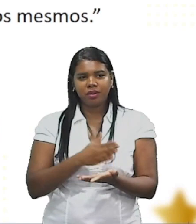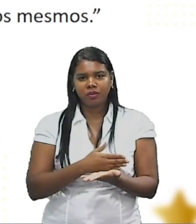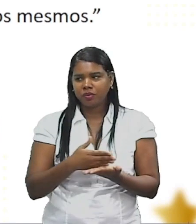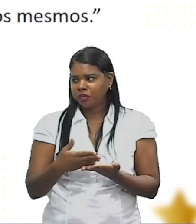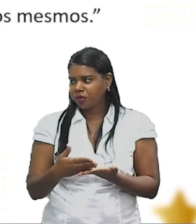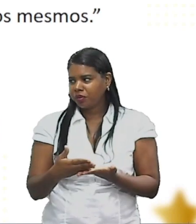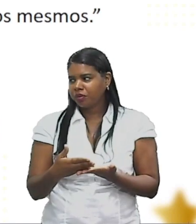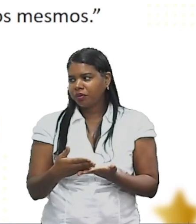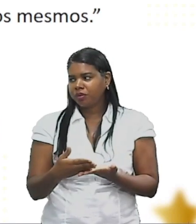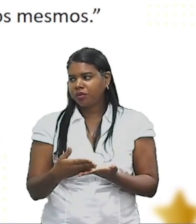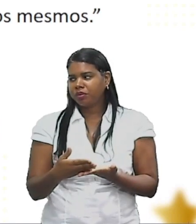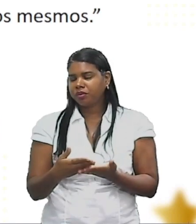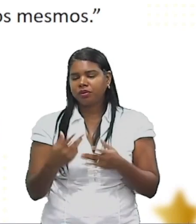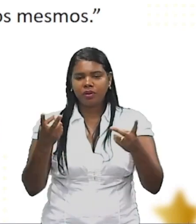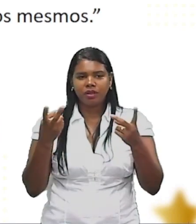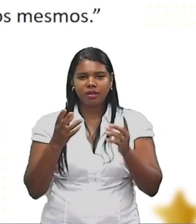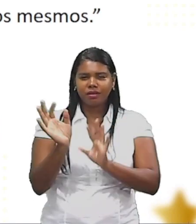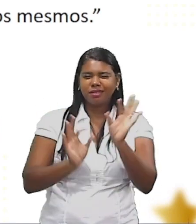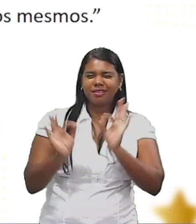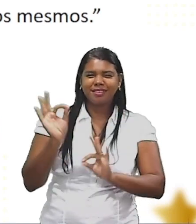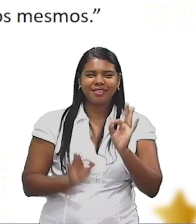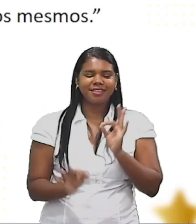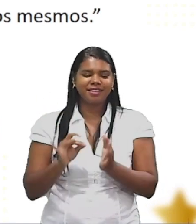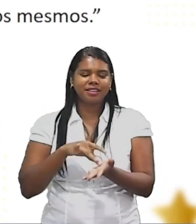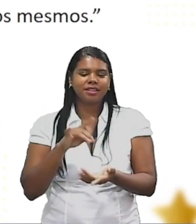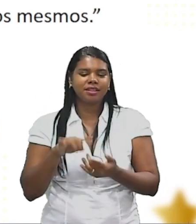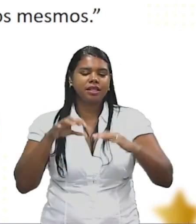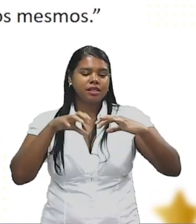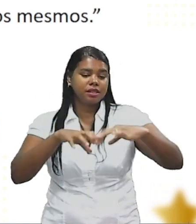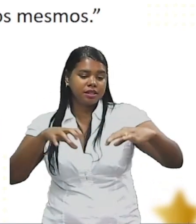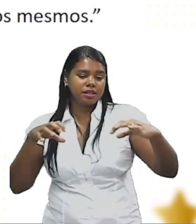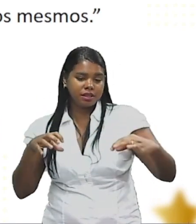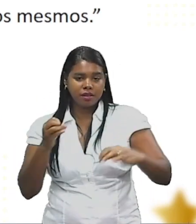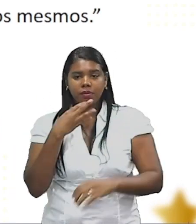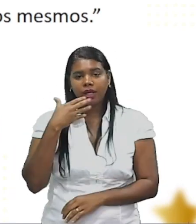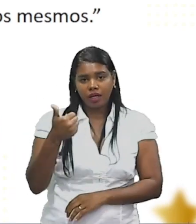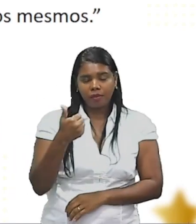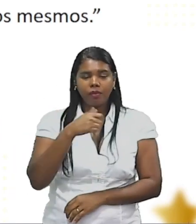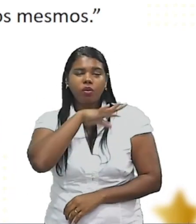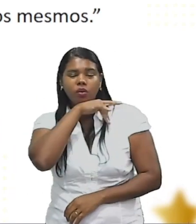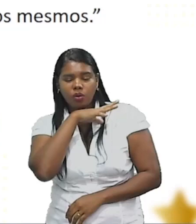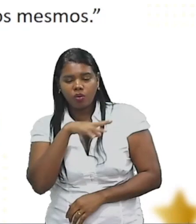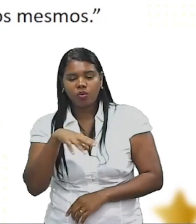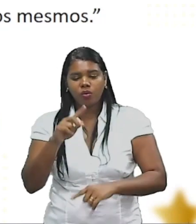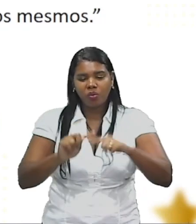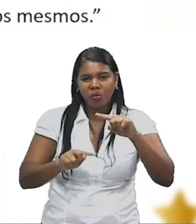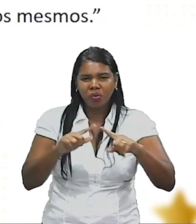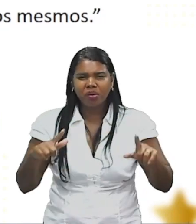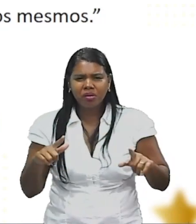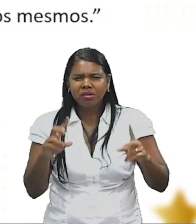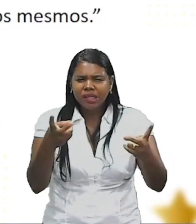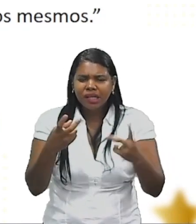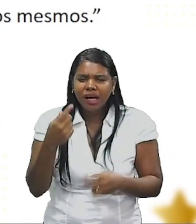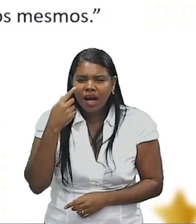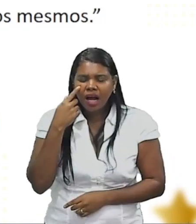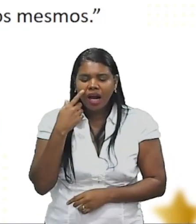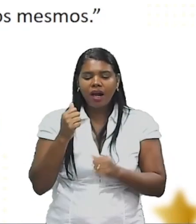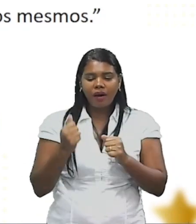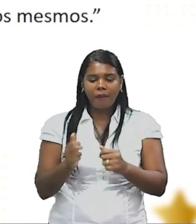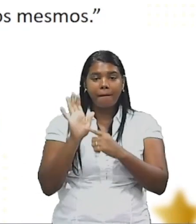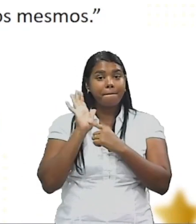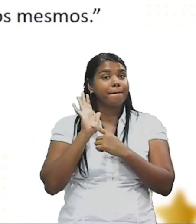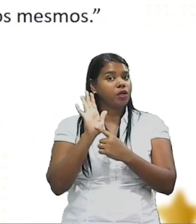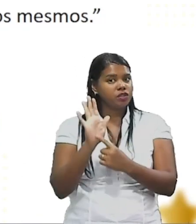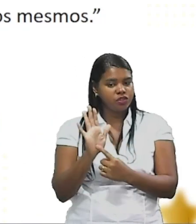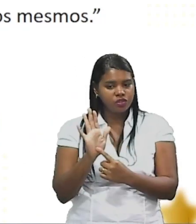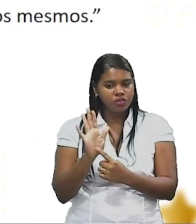inicialmente, era só a inspeção. A ideia de qualidade era separar produtos bons dos ruins. e foi percebendo que poderíamos trabalhar com